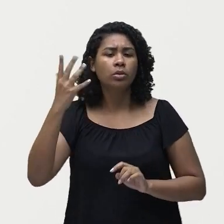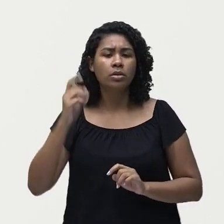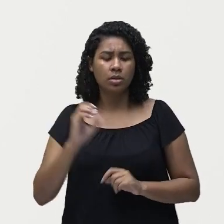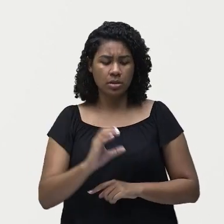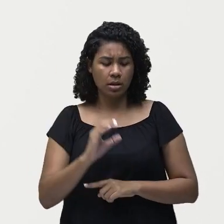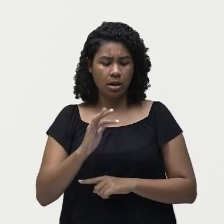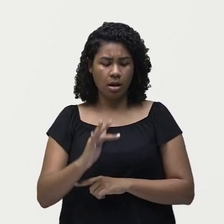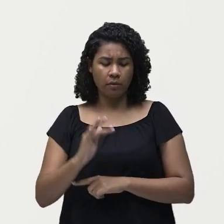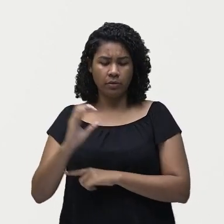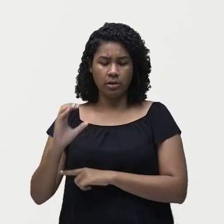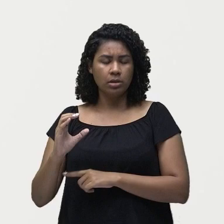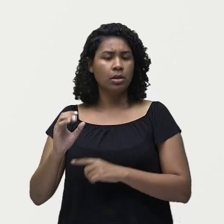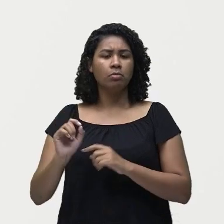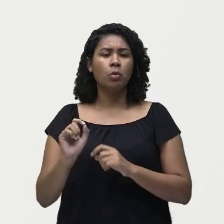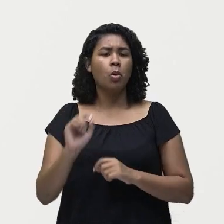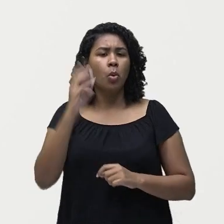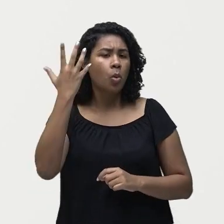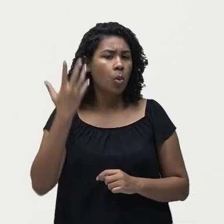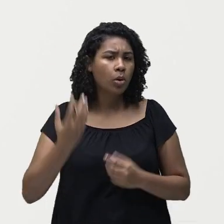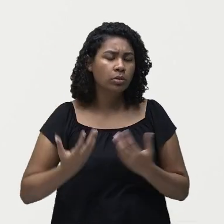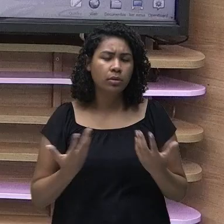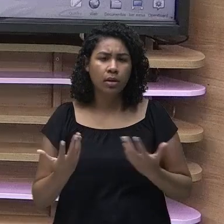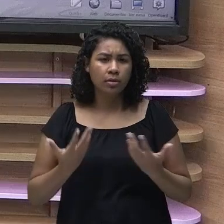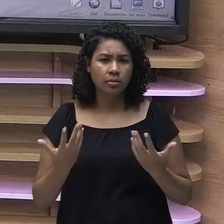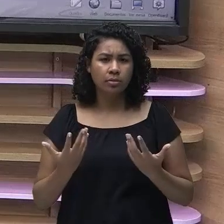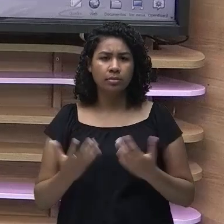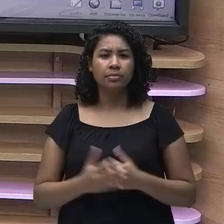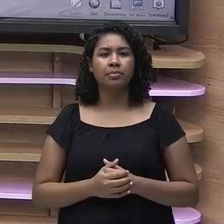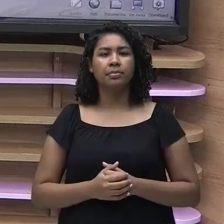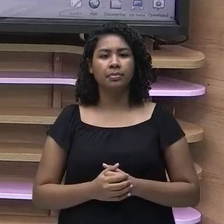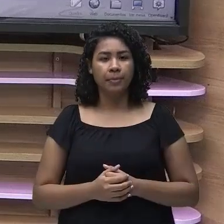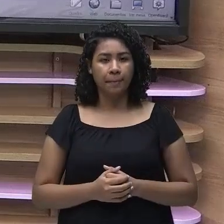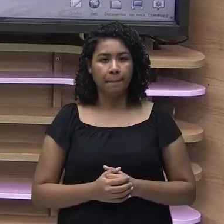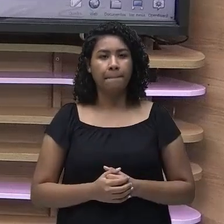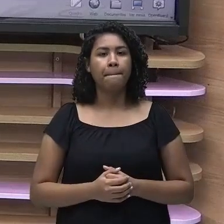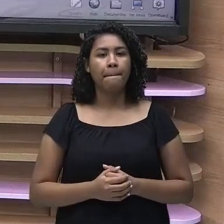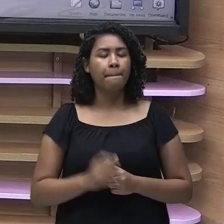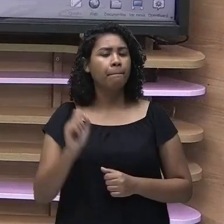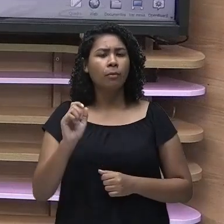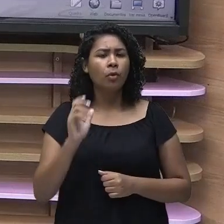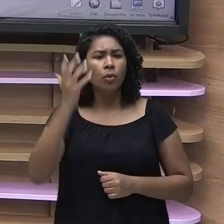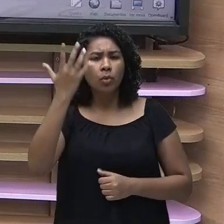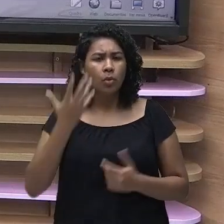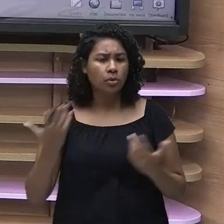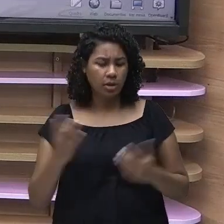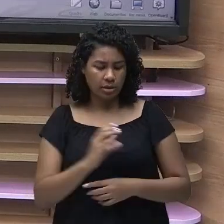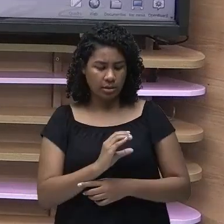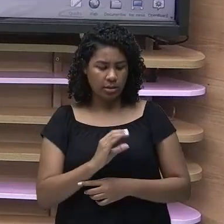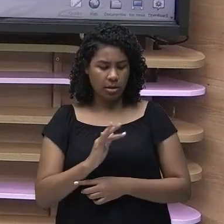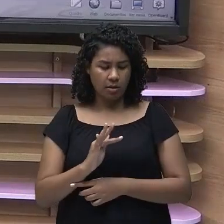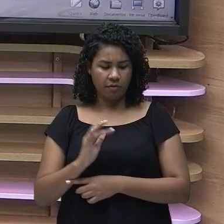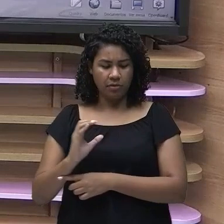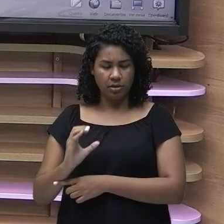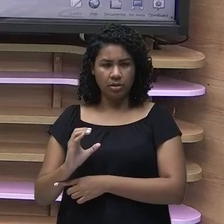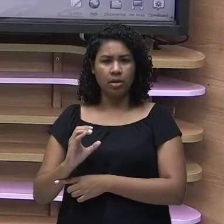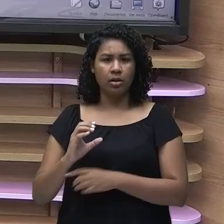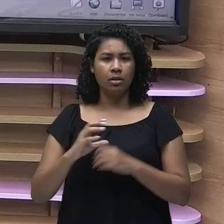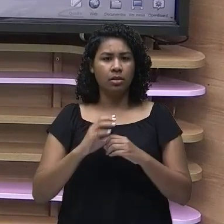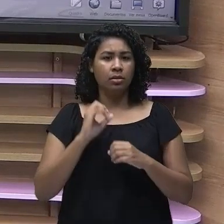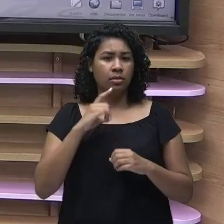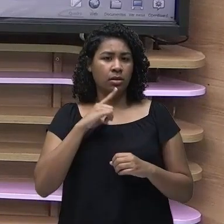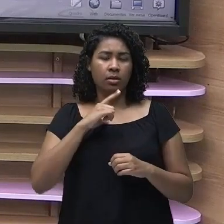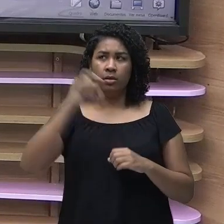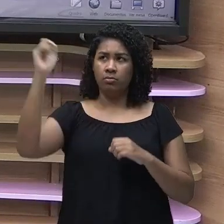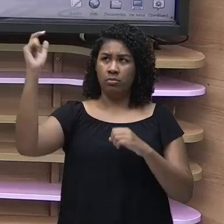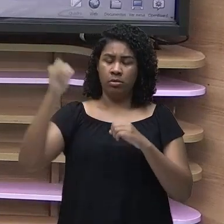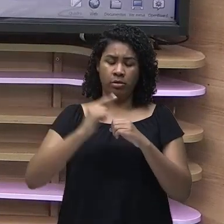com esse gás CFC, que a gente vai falar um pouquinho mais sobre ele? O que acontece com o CFC quando ele interage com o